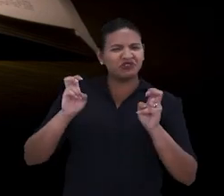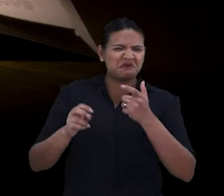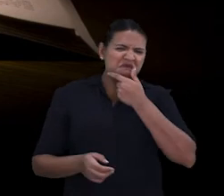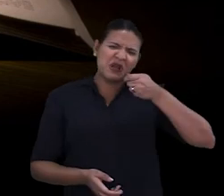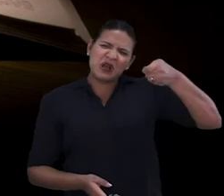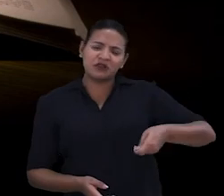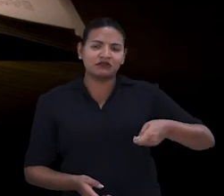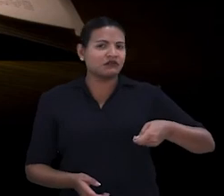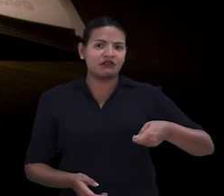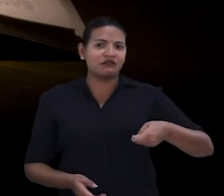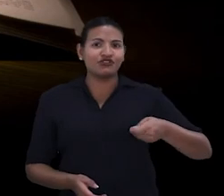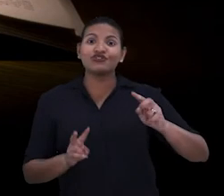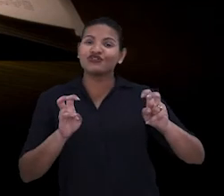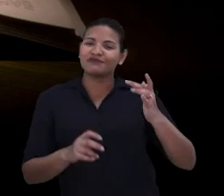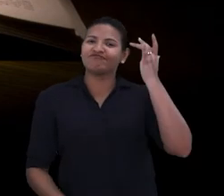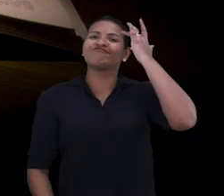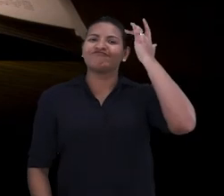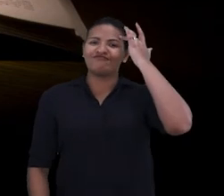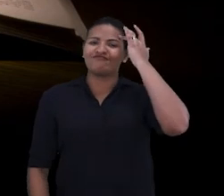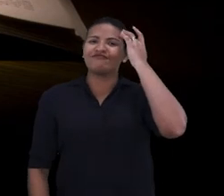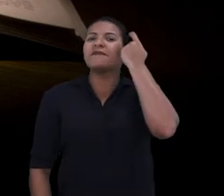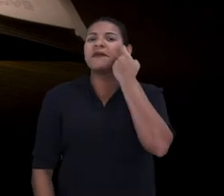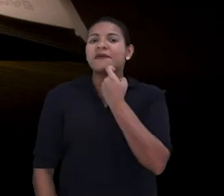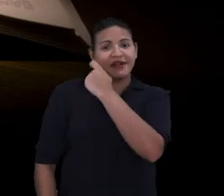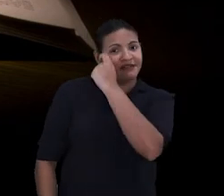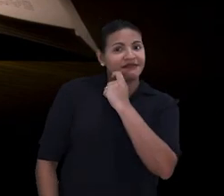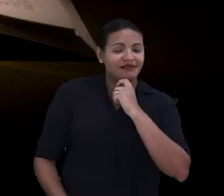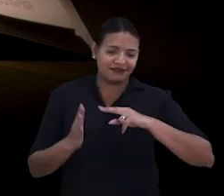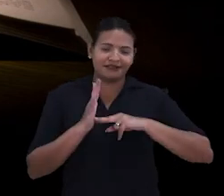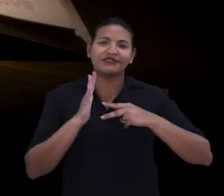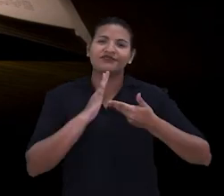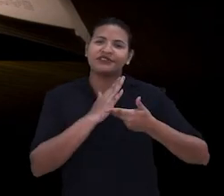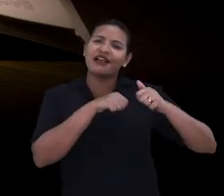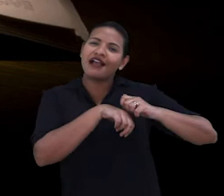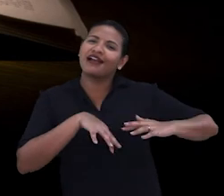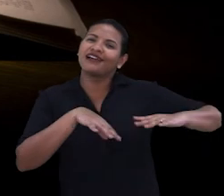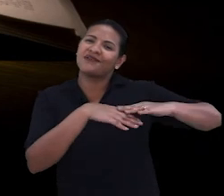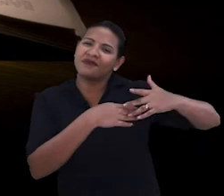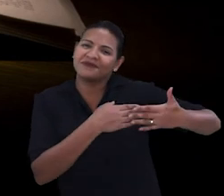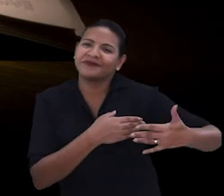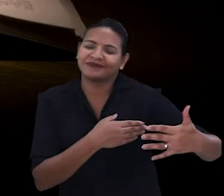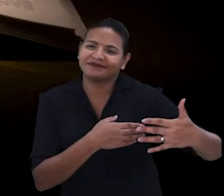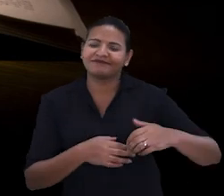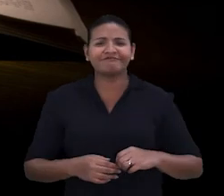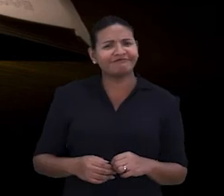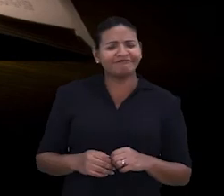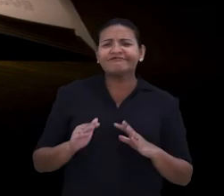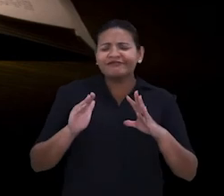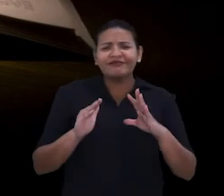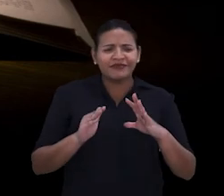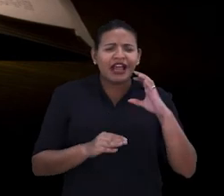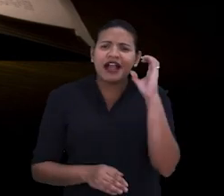apenas à masculinidade, mas à maturidade. Fazer a barba é um rito de passagem. Como rito de